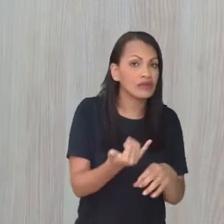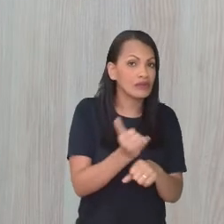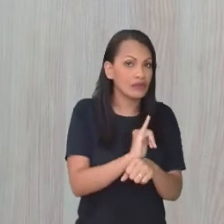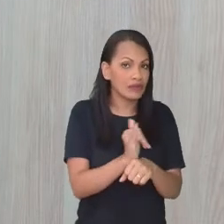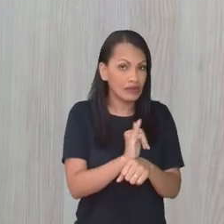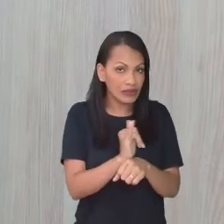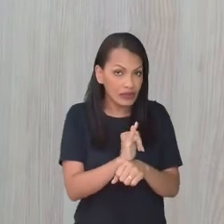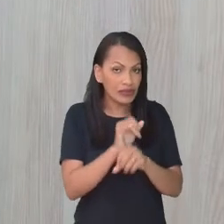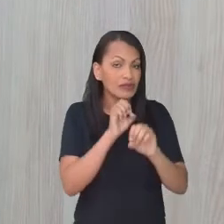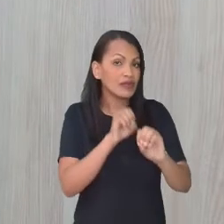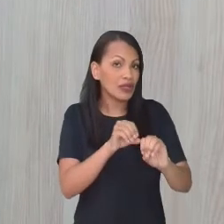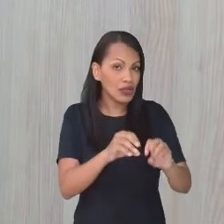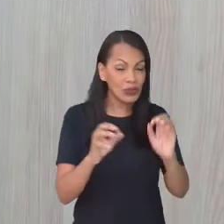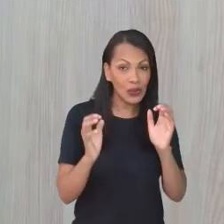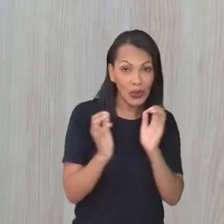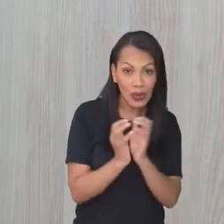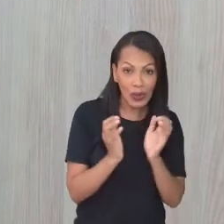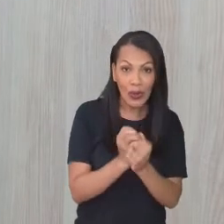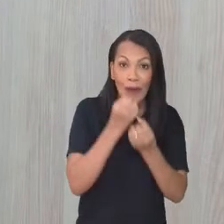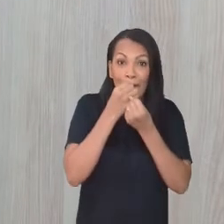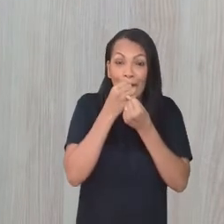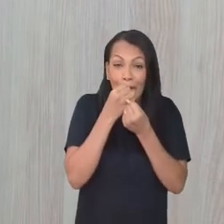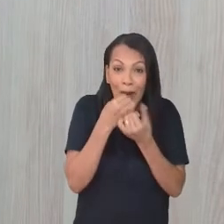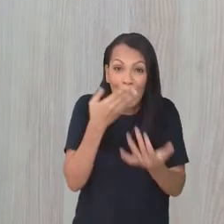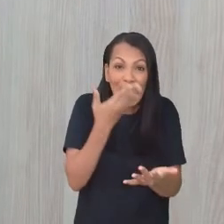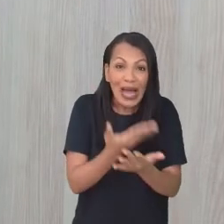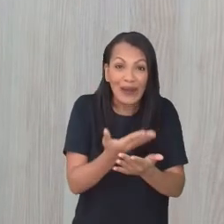no canal Educa Recife. Boa aula a todos.